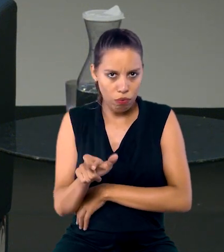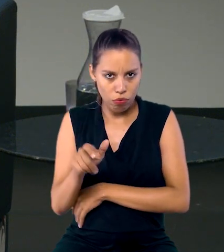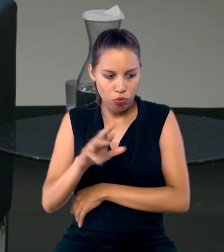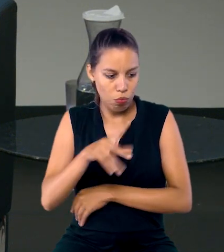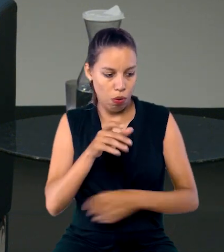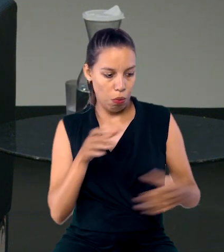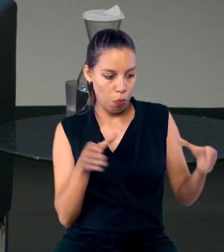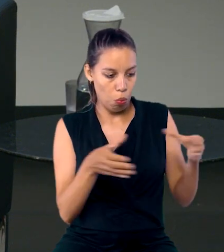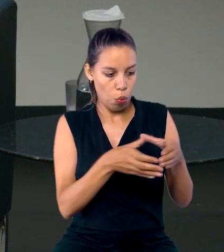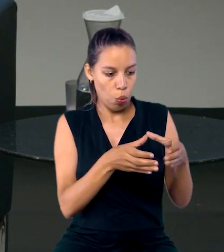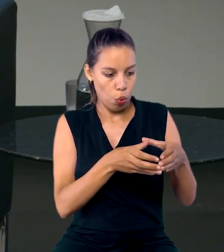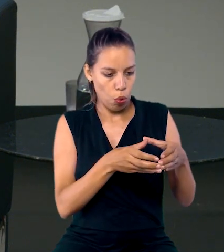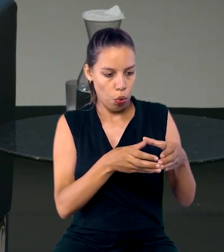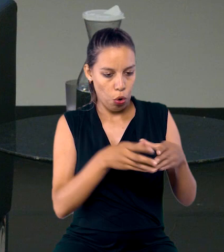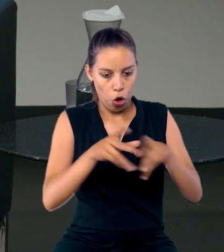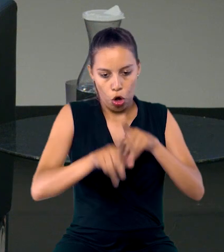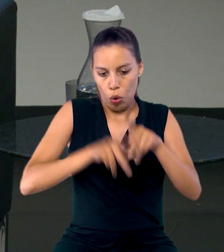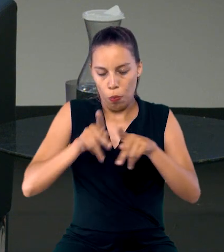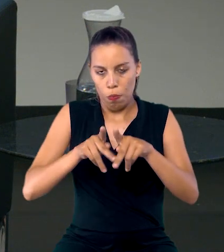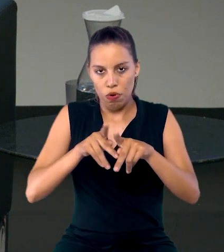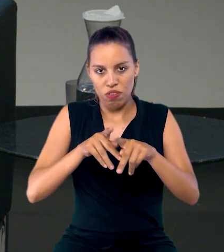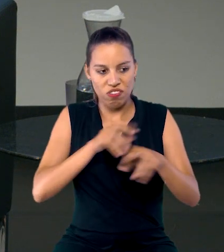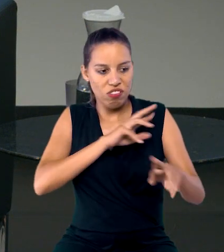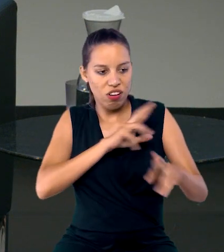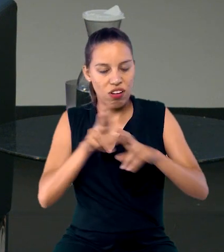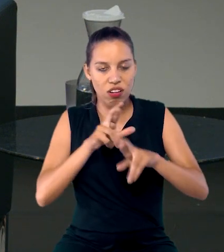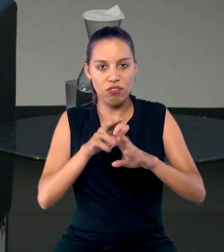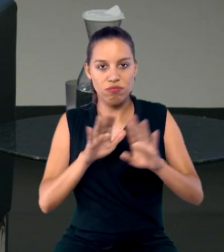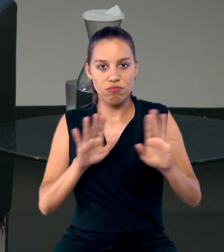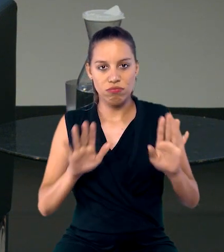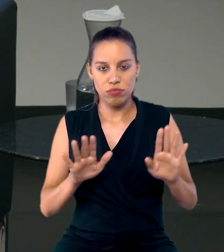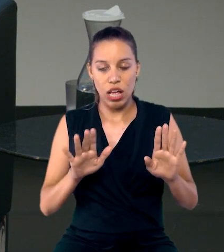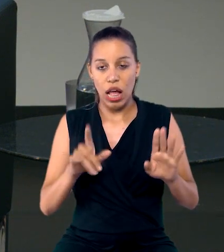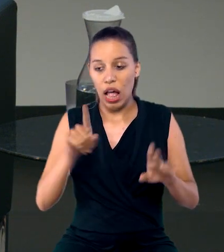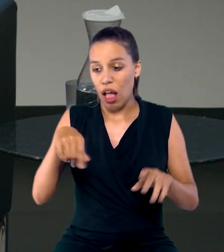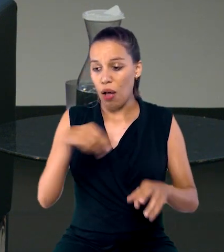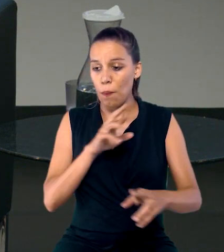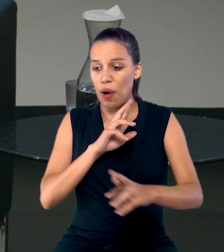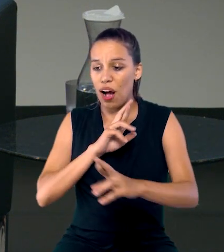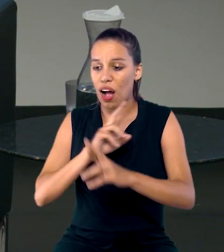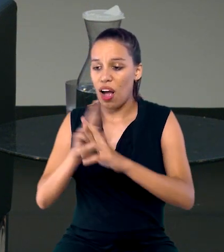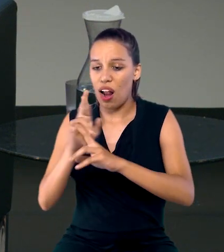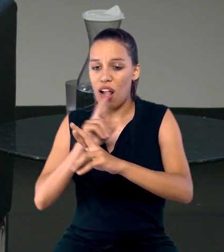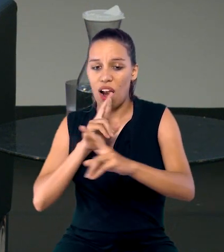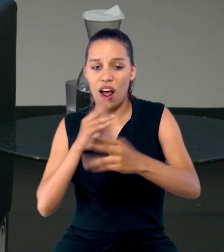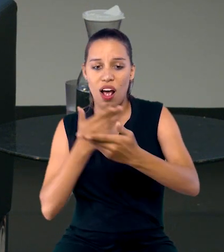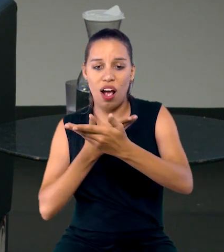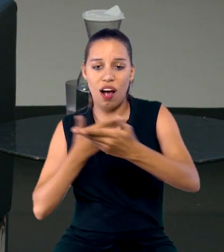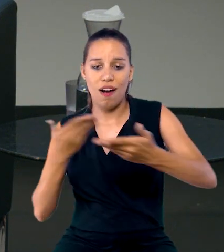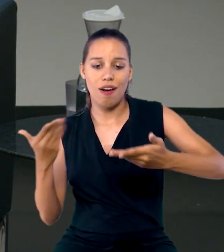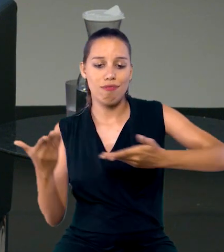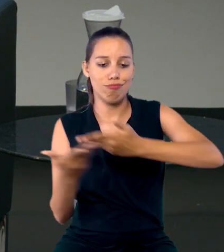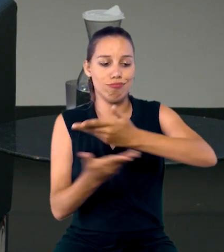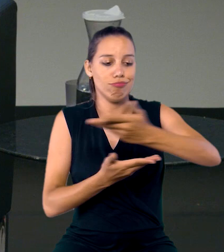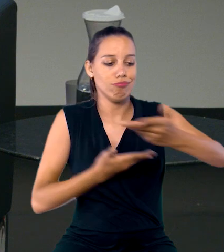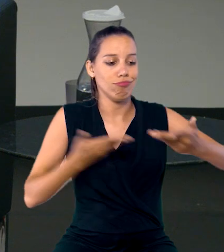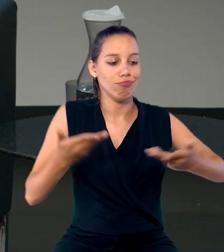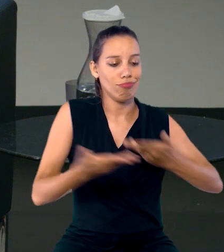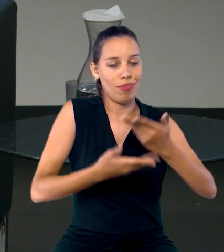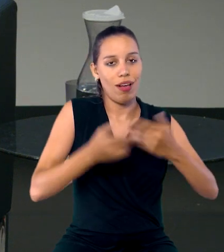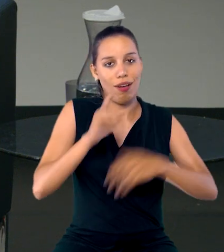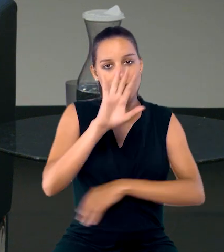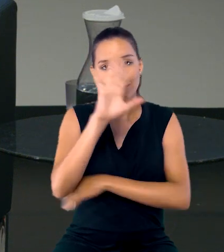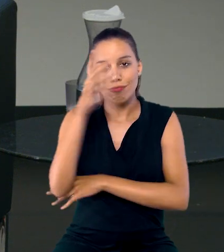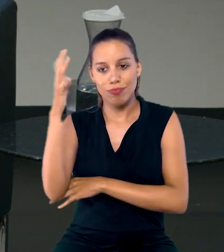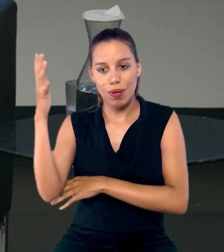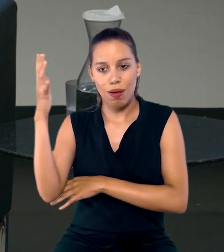sobre um grupo, ela é sobre uma relação. E eu não sei explicar isso direito, mas essa relação